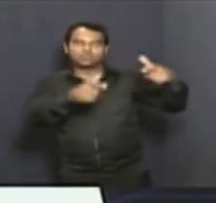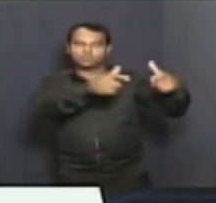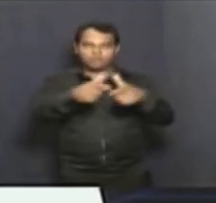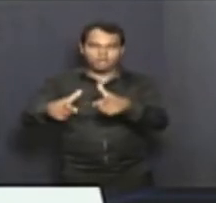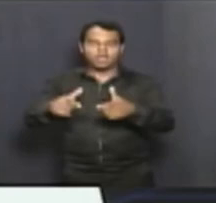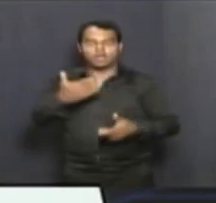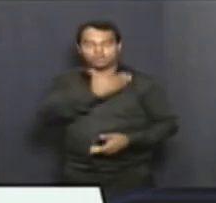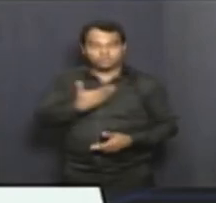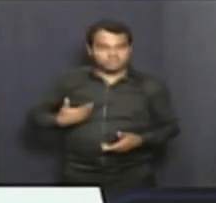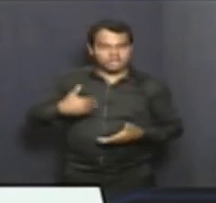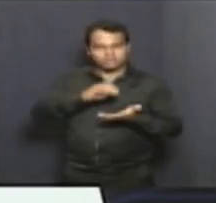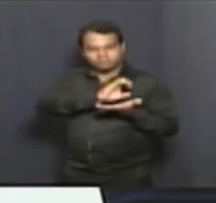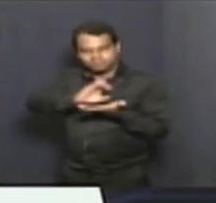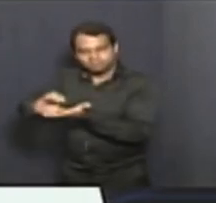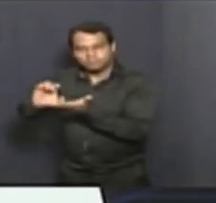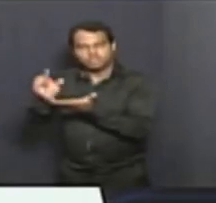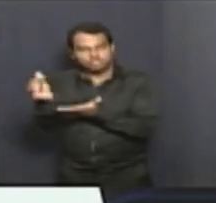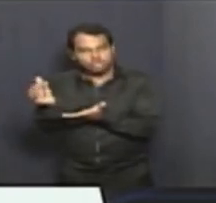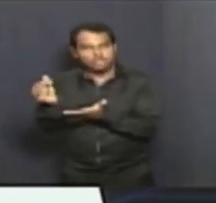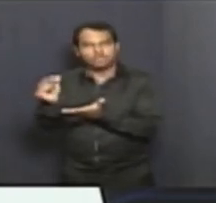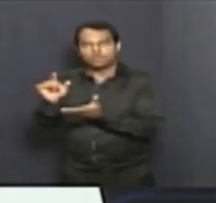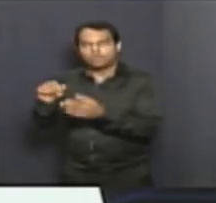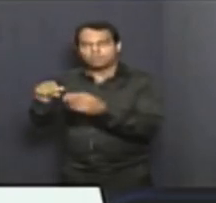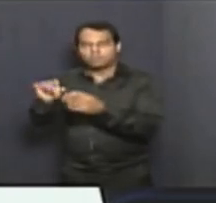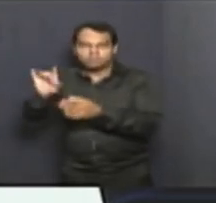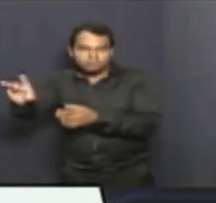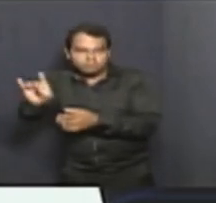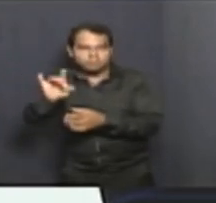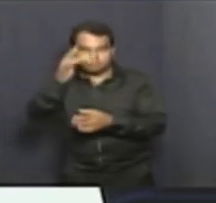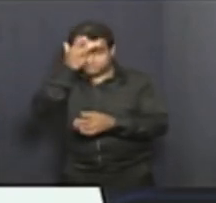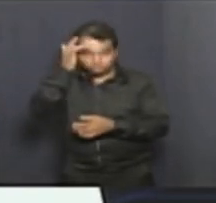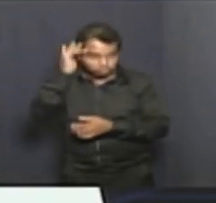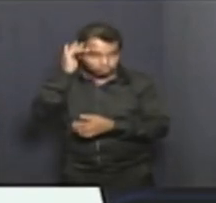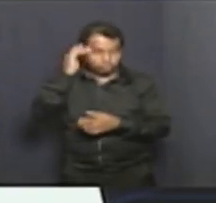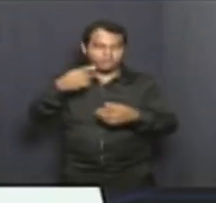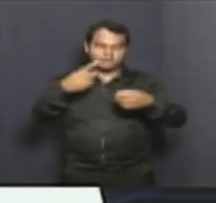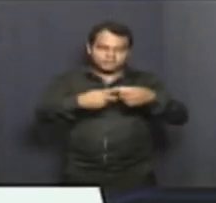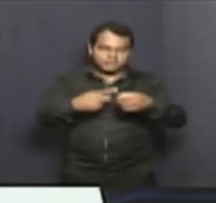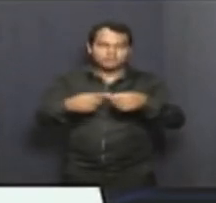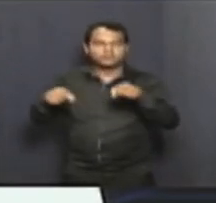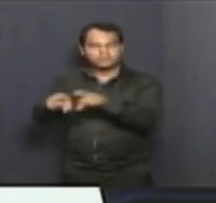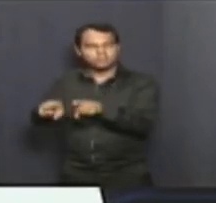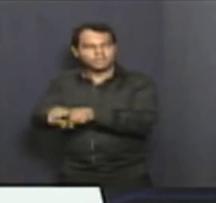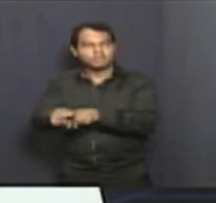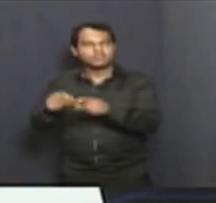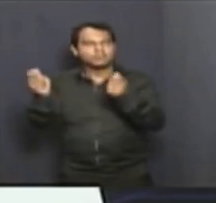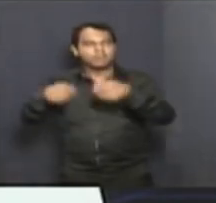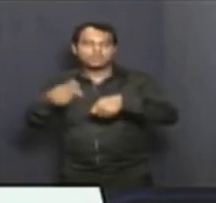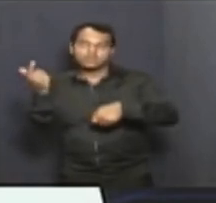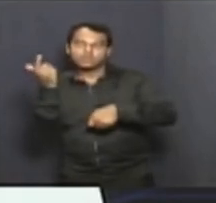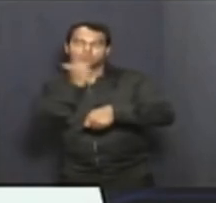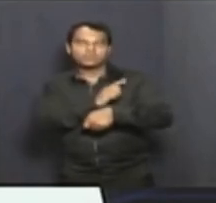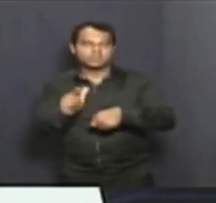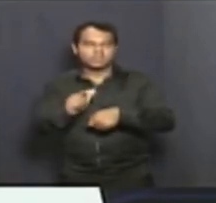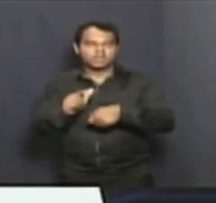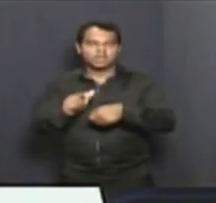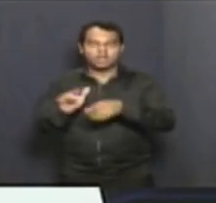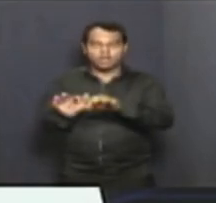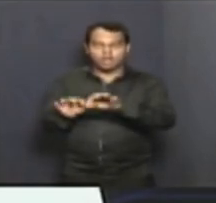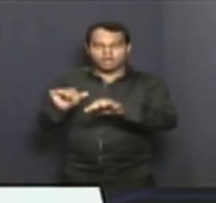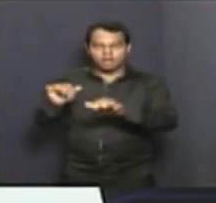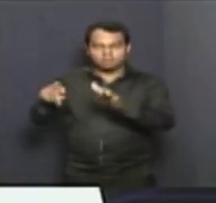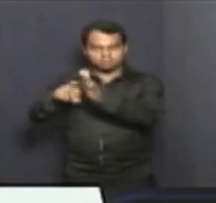recursos per capita por habitante os municípios também coloque a gente possa interiorizar as específicas em